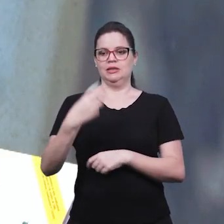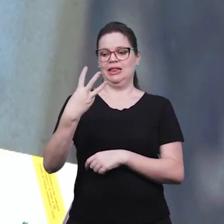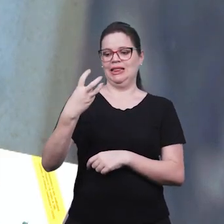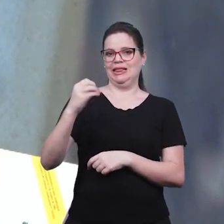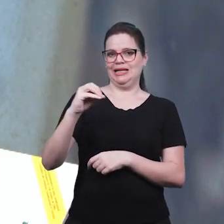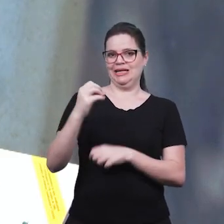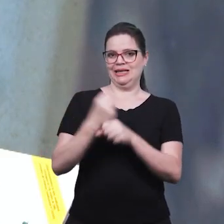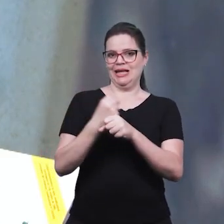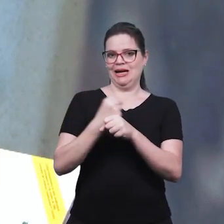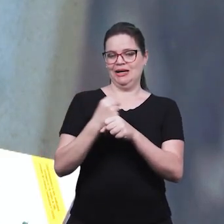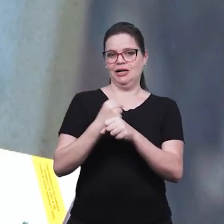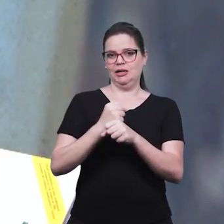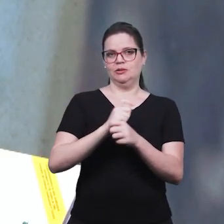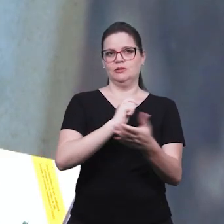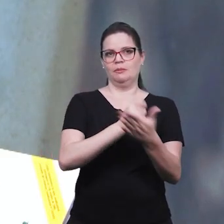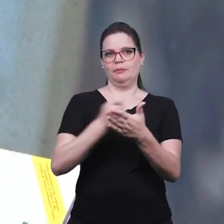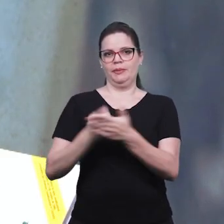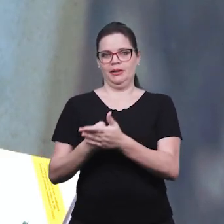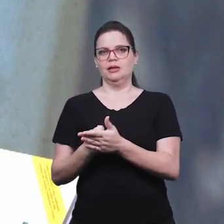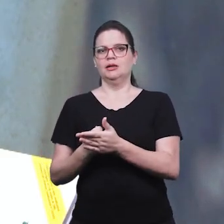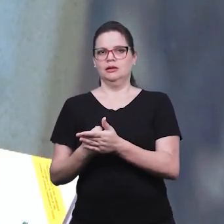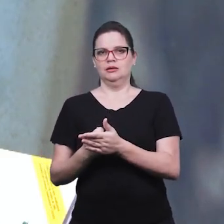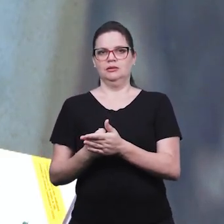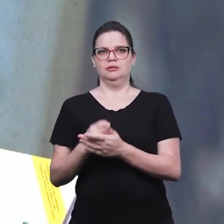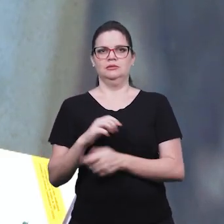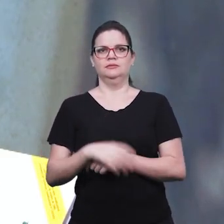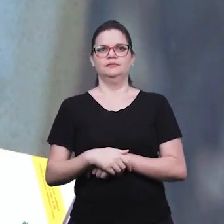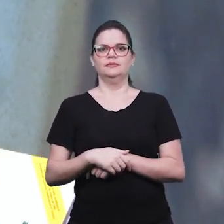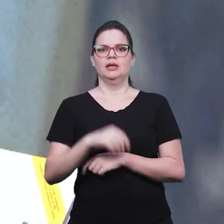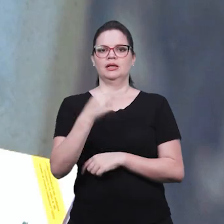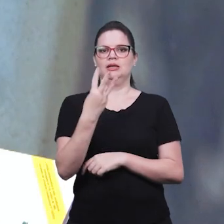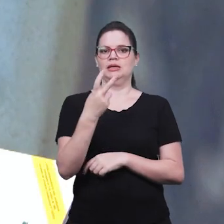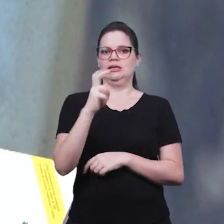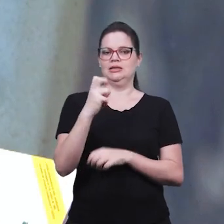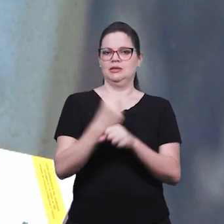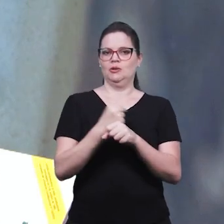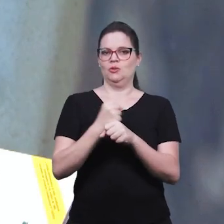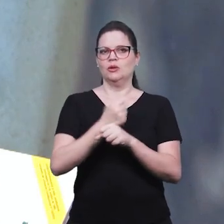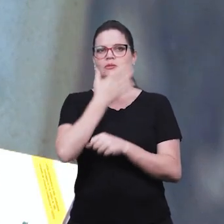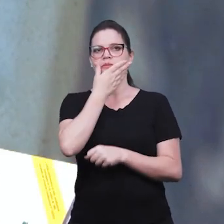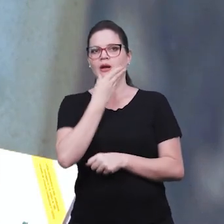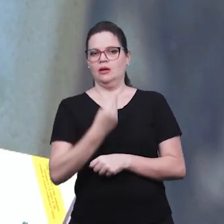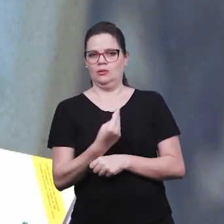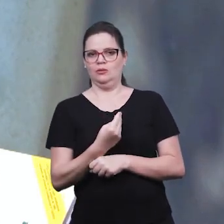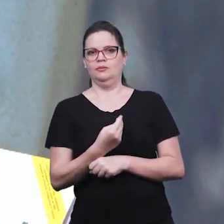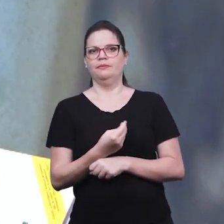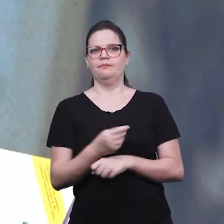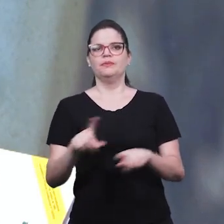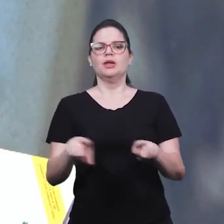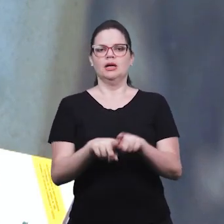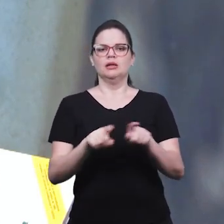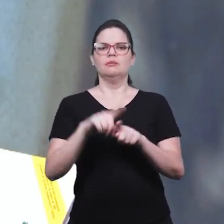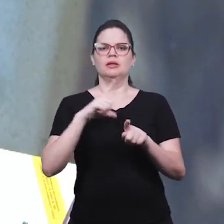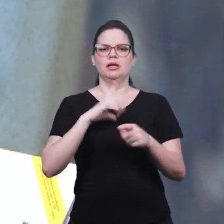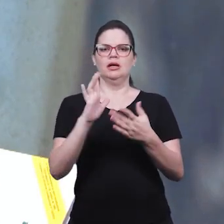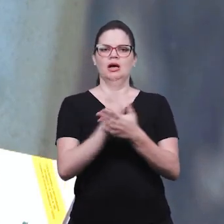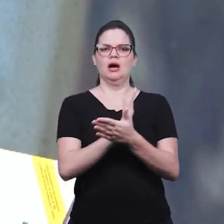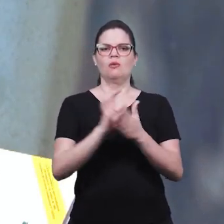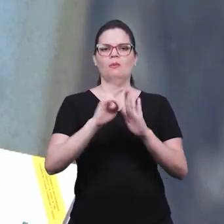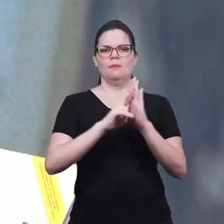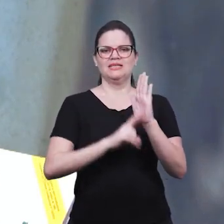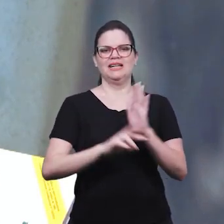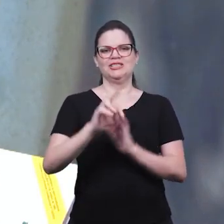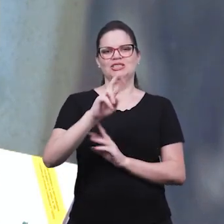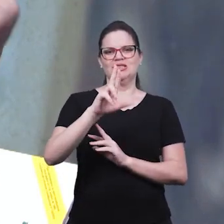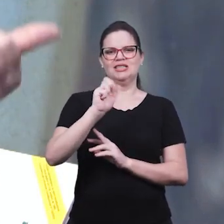mínimo 30 anos para a mulher de contribuição e 35 anos de contribuição para homem. Só que também existe aquelas regras de